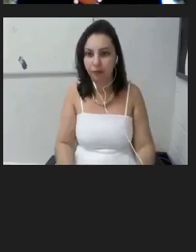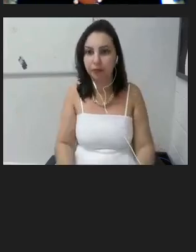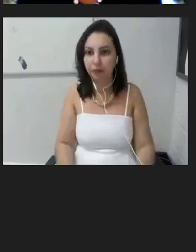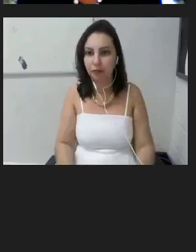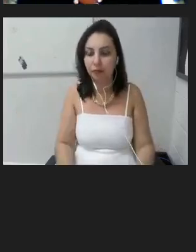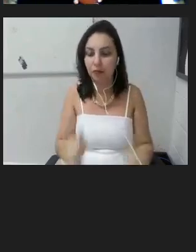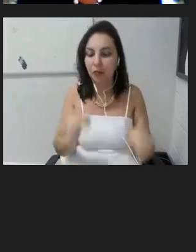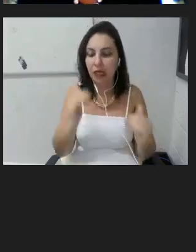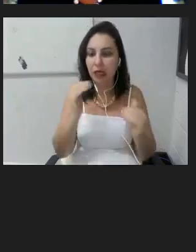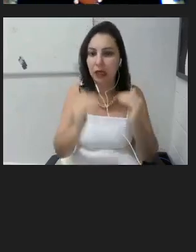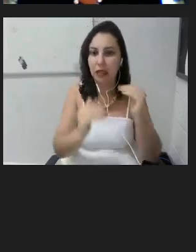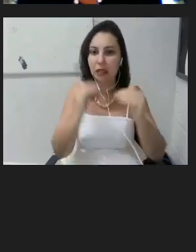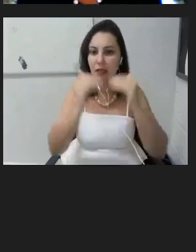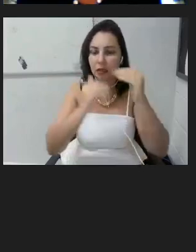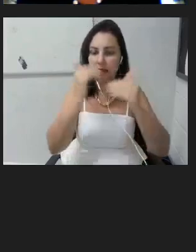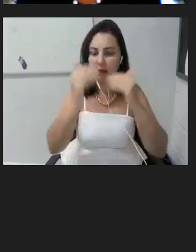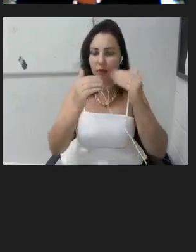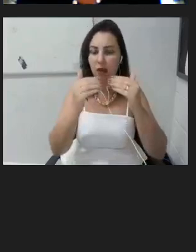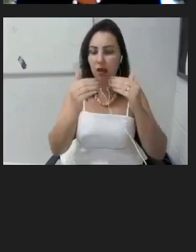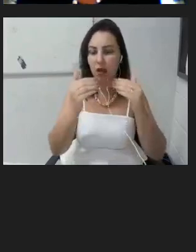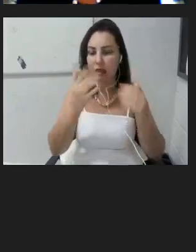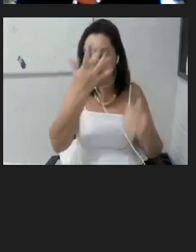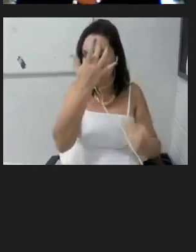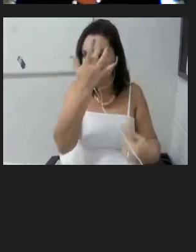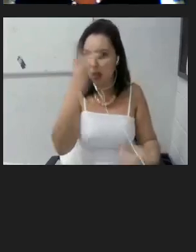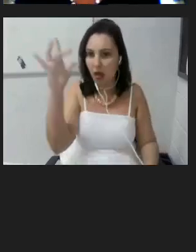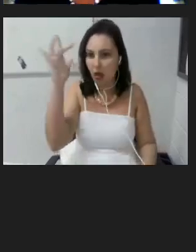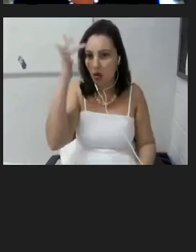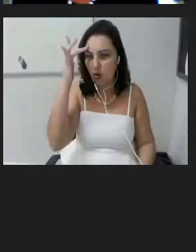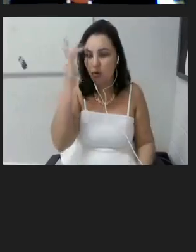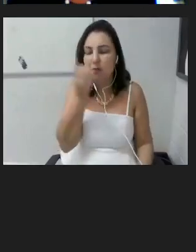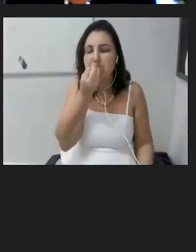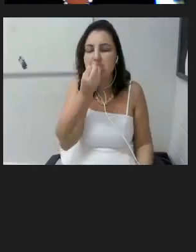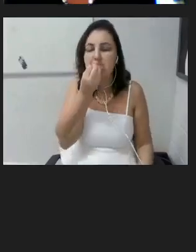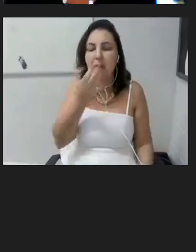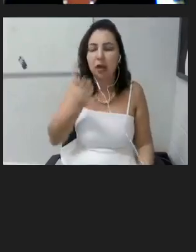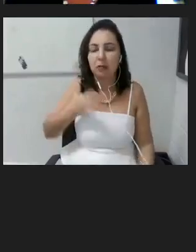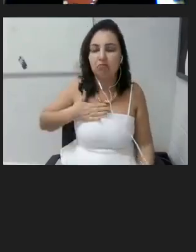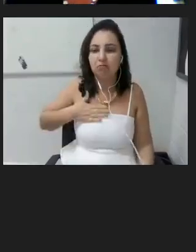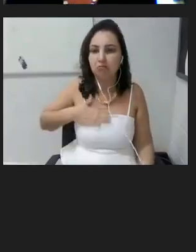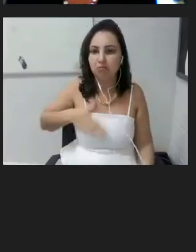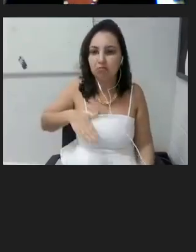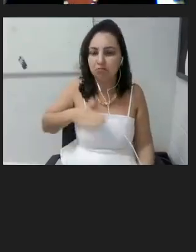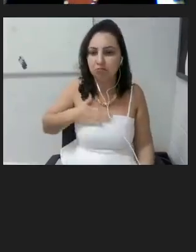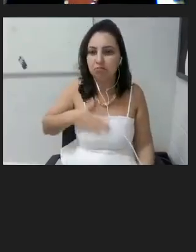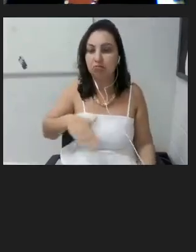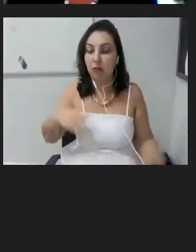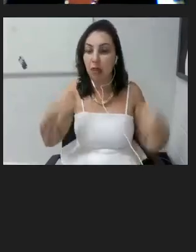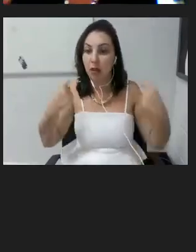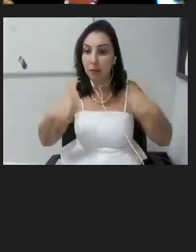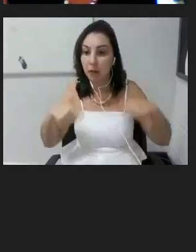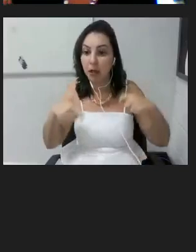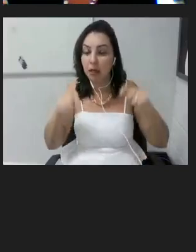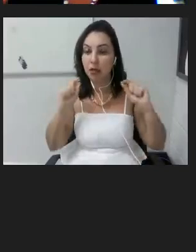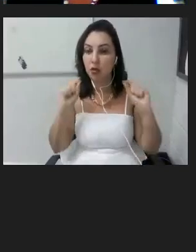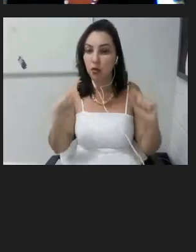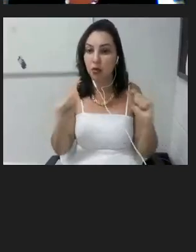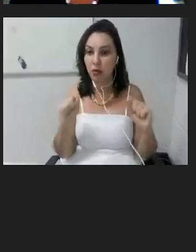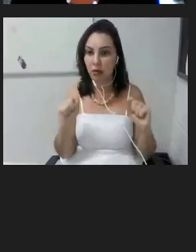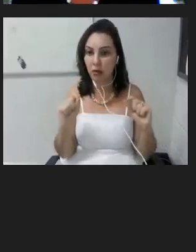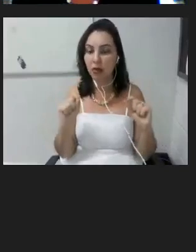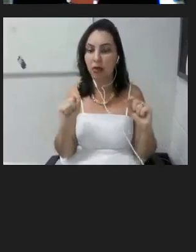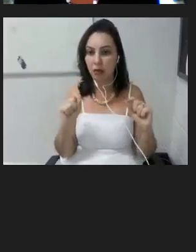a saúde mental e esse estado de bem-estar, eu preciso desenvolver